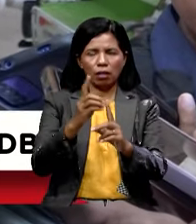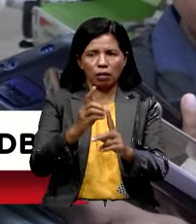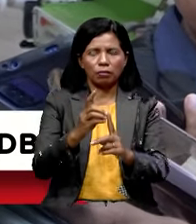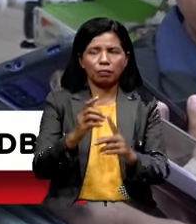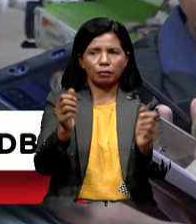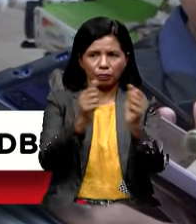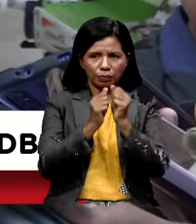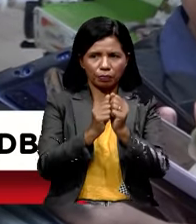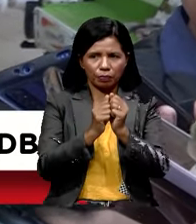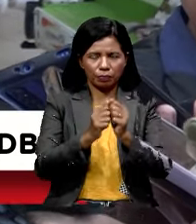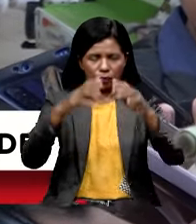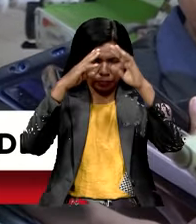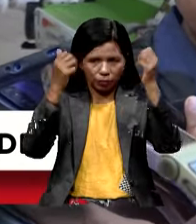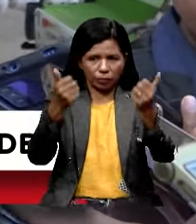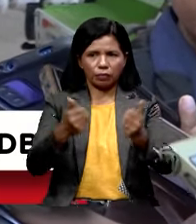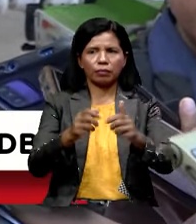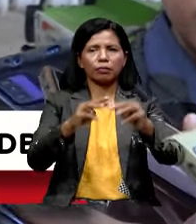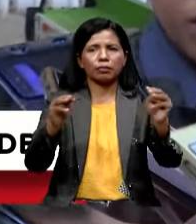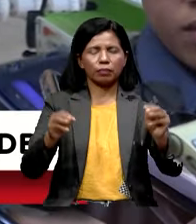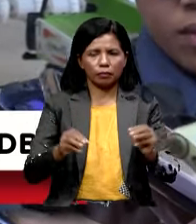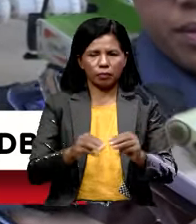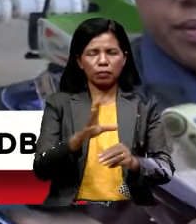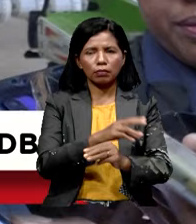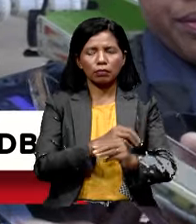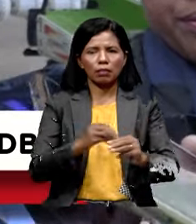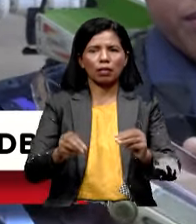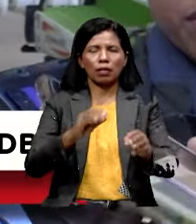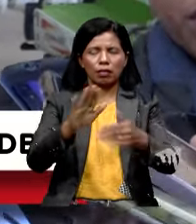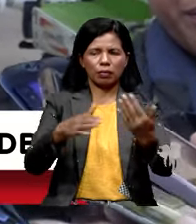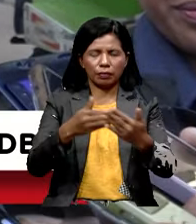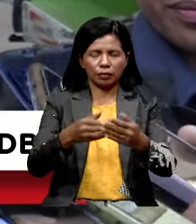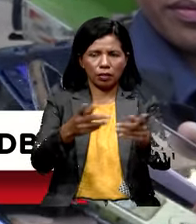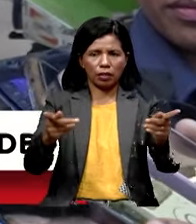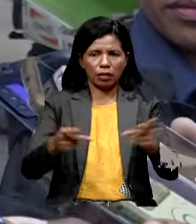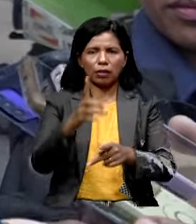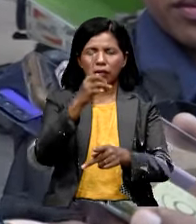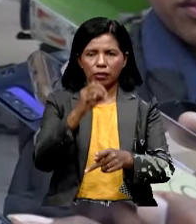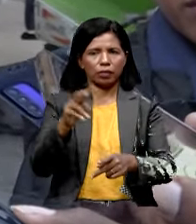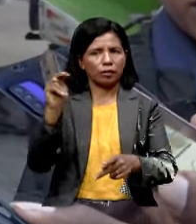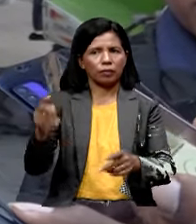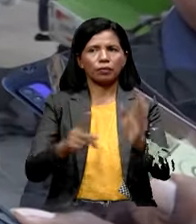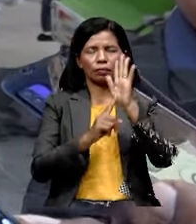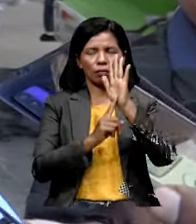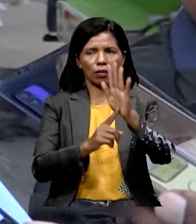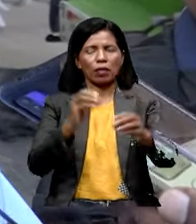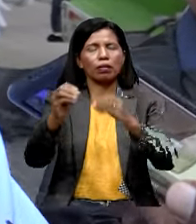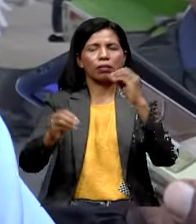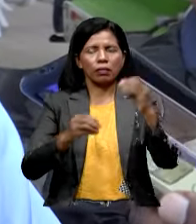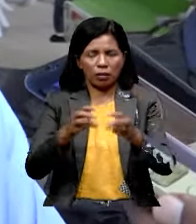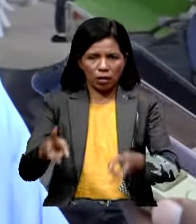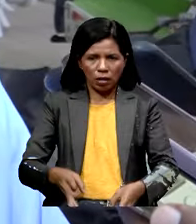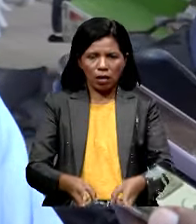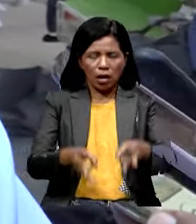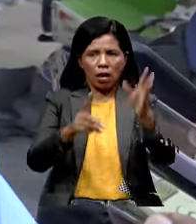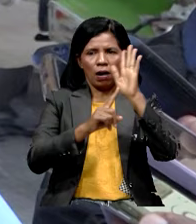ko presiden autoridade non emos pre autoridade posto sira e dilininien fosaiti ona rute baia